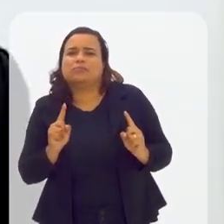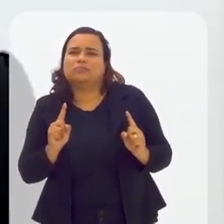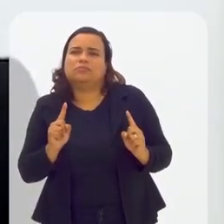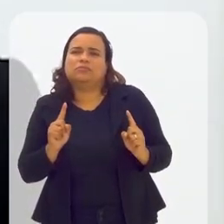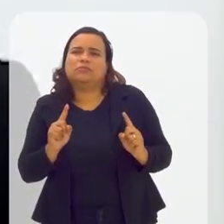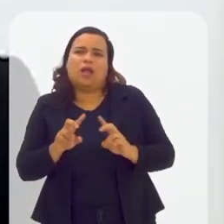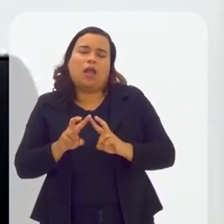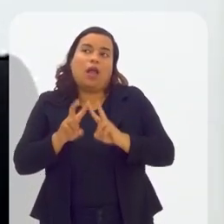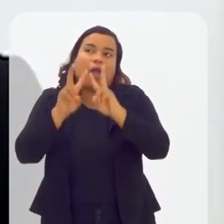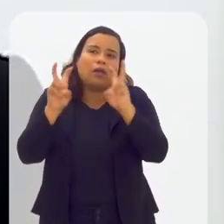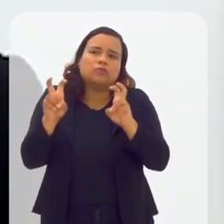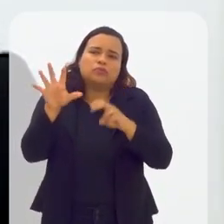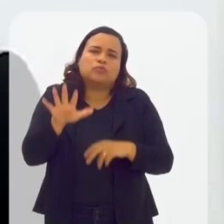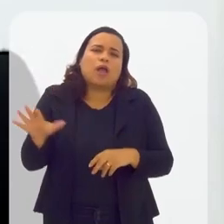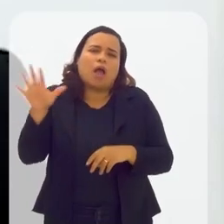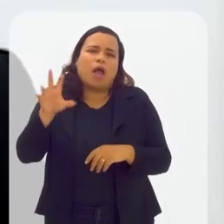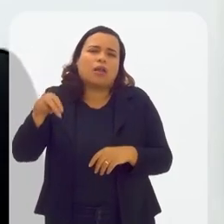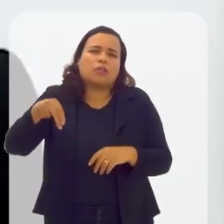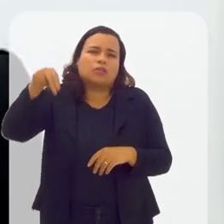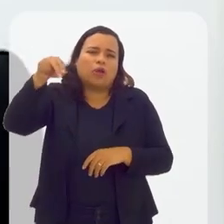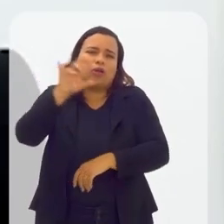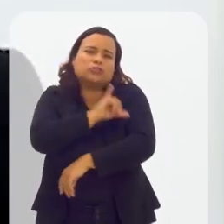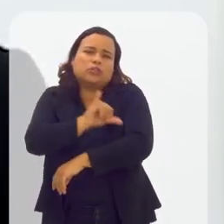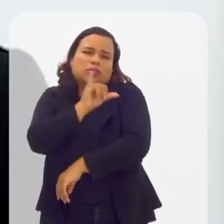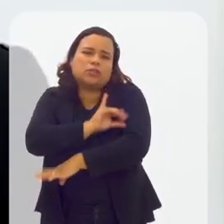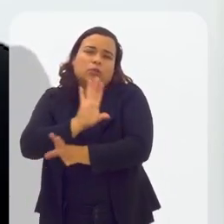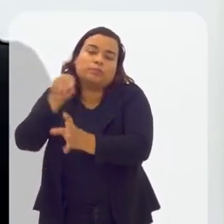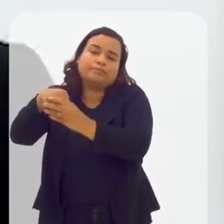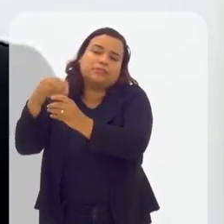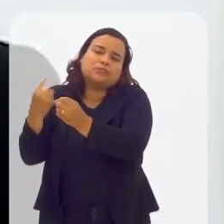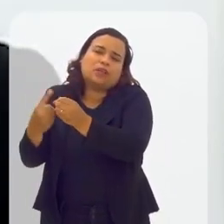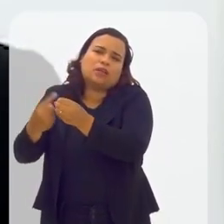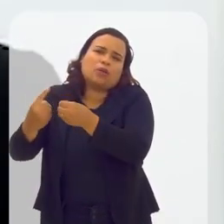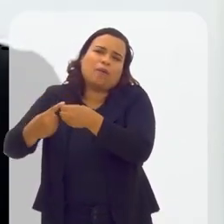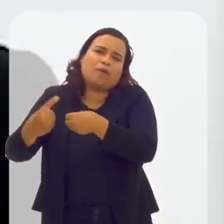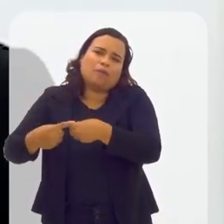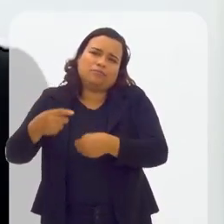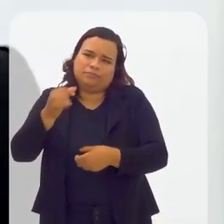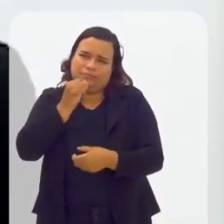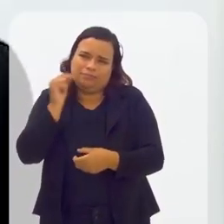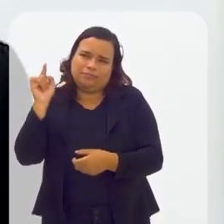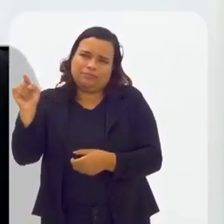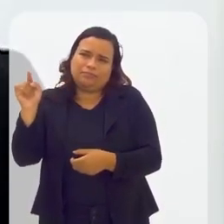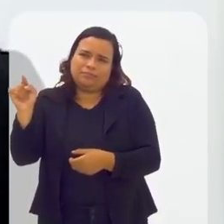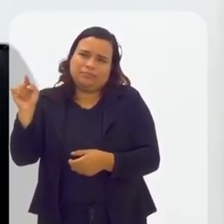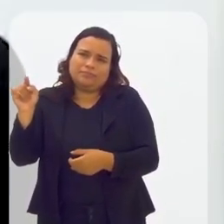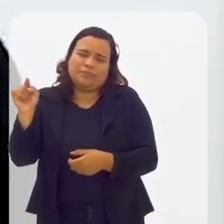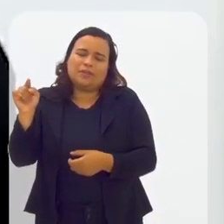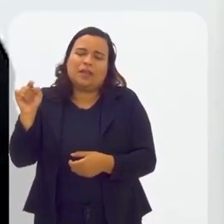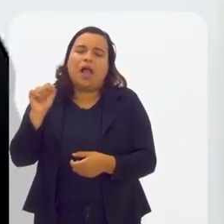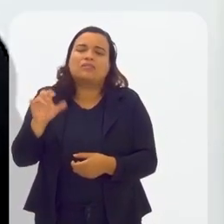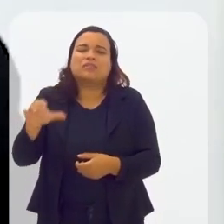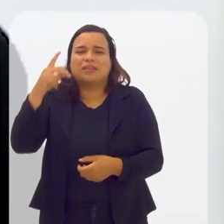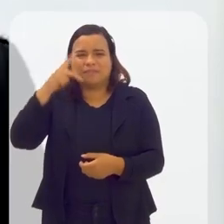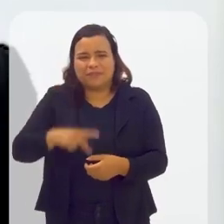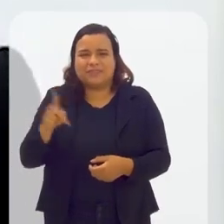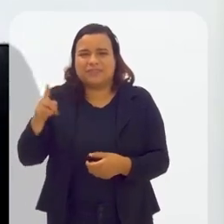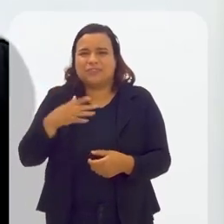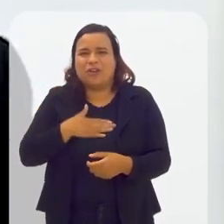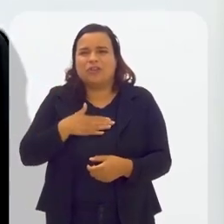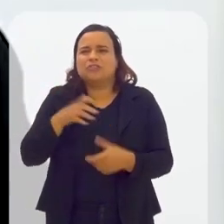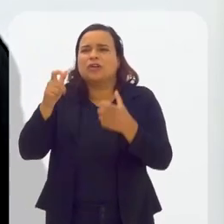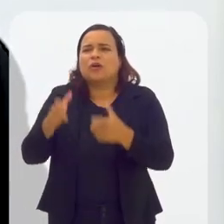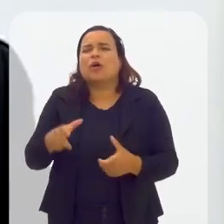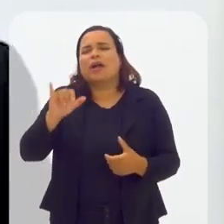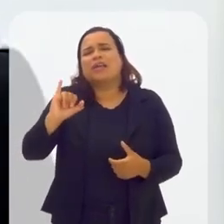não enxerga assuntos, sei lá, do norte fluminense. No interior do Norte Fluminense, um exemplo até que o nosso presidente siciliano gosta de